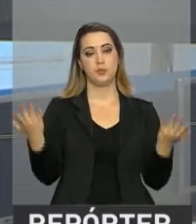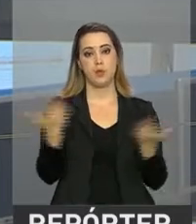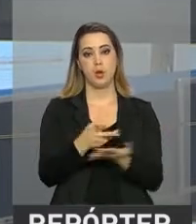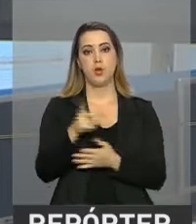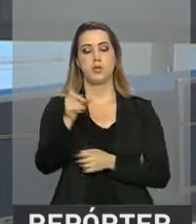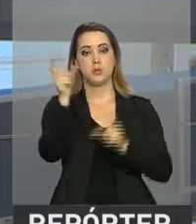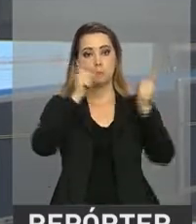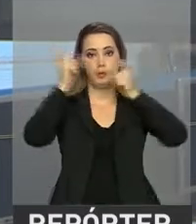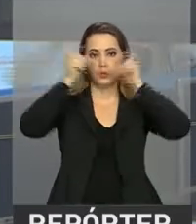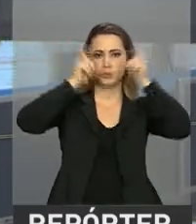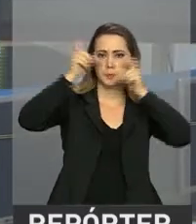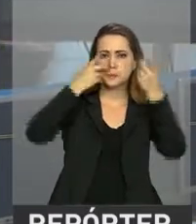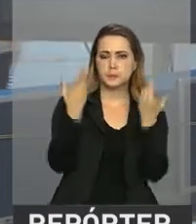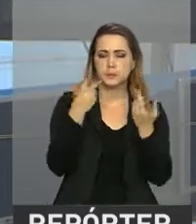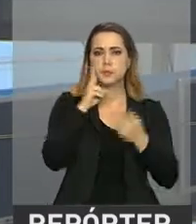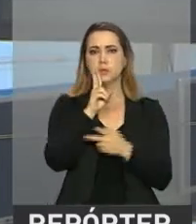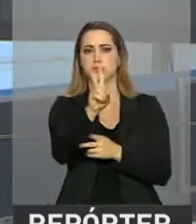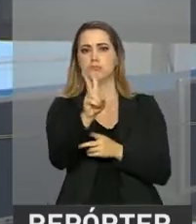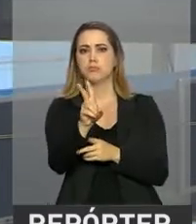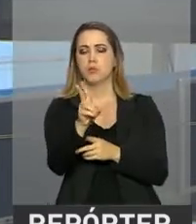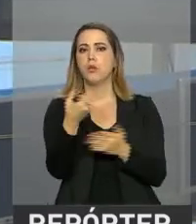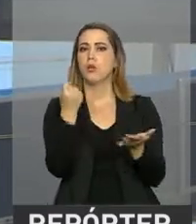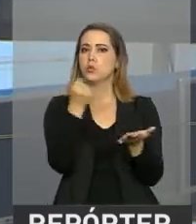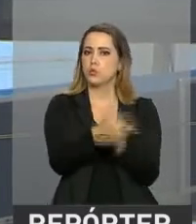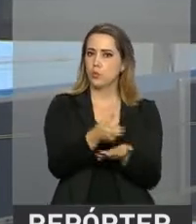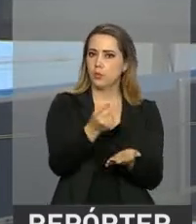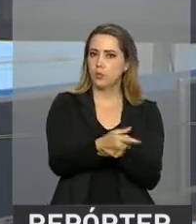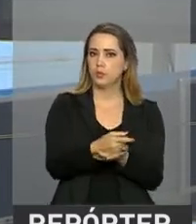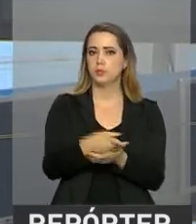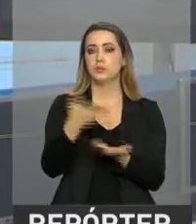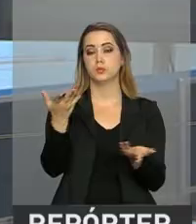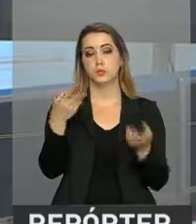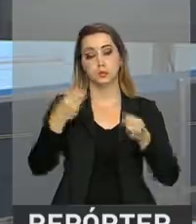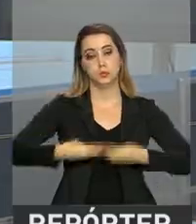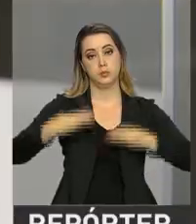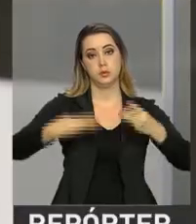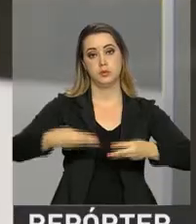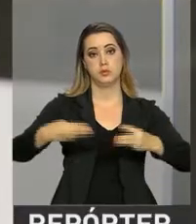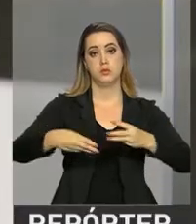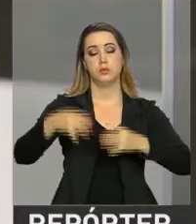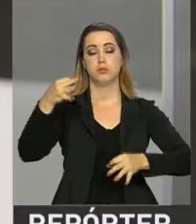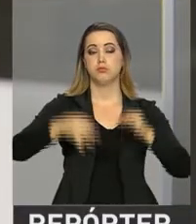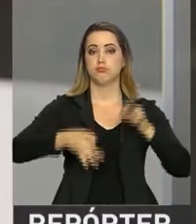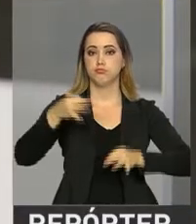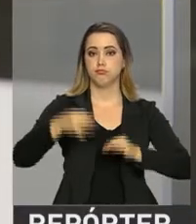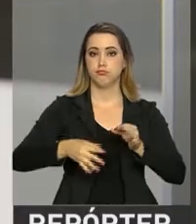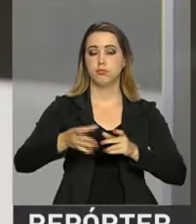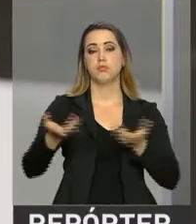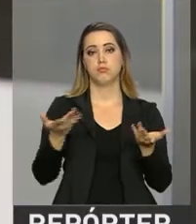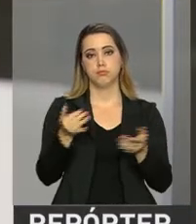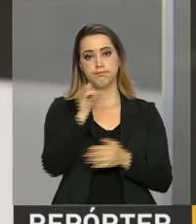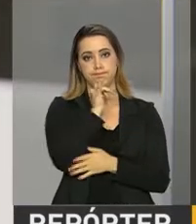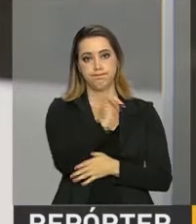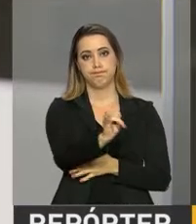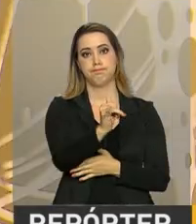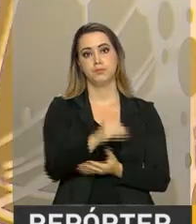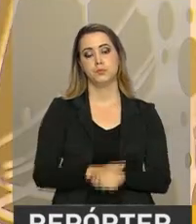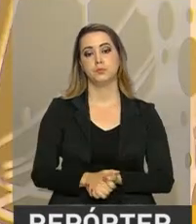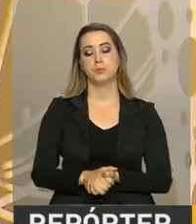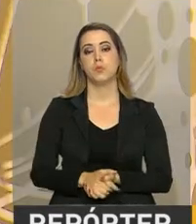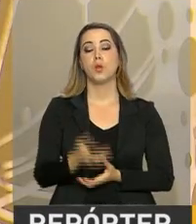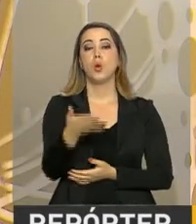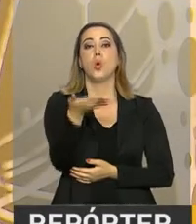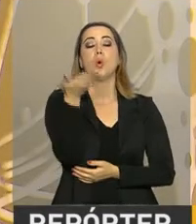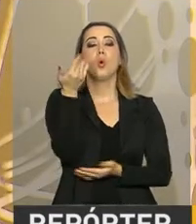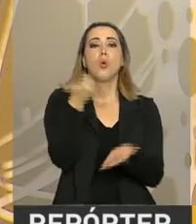ficar de olho na hora de fechar o negócio o alerta é do ministério da justiça a ação começou nos estados unidos